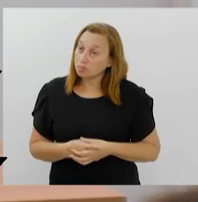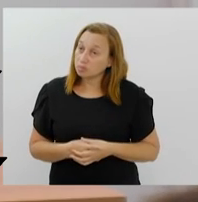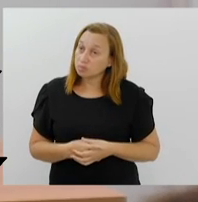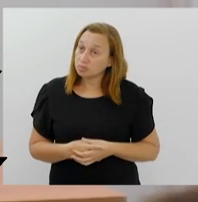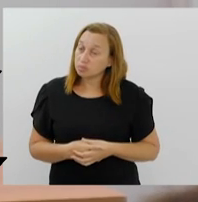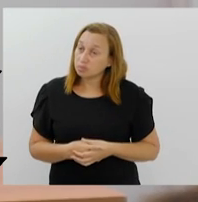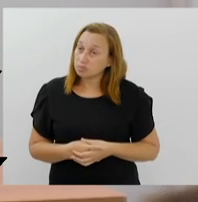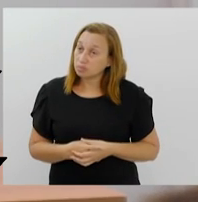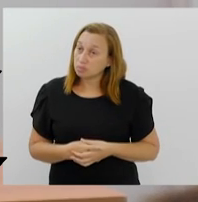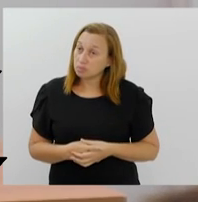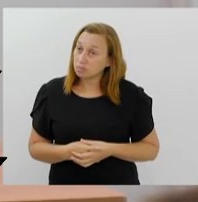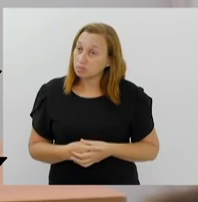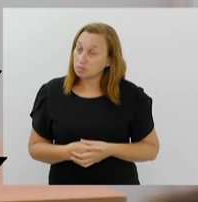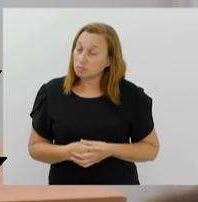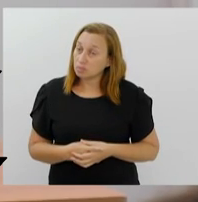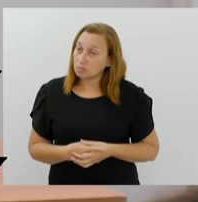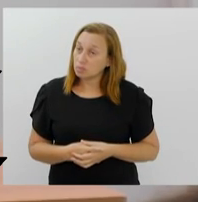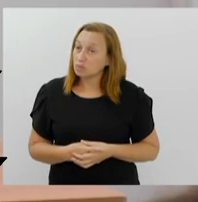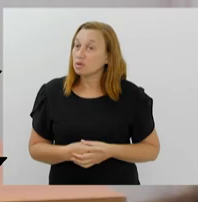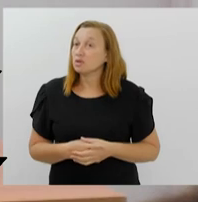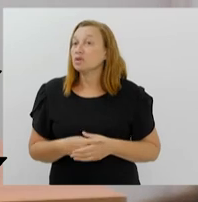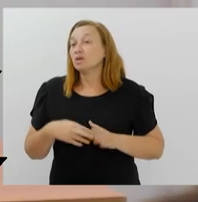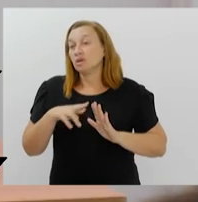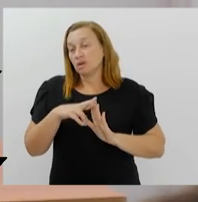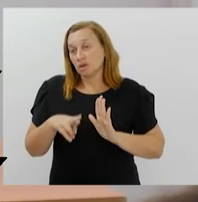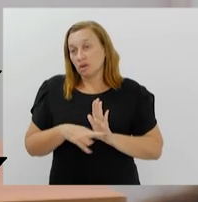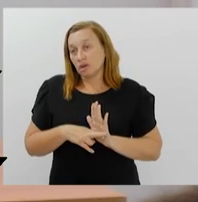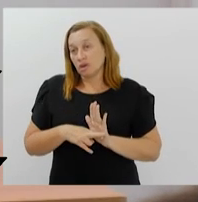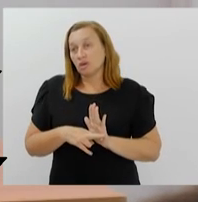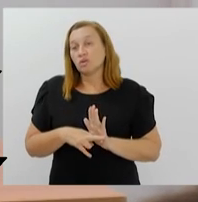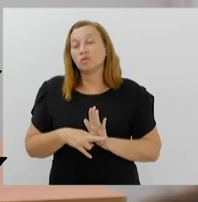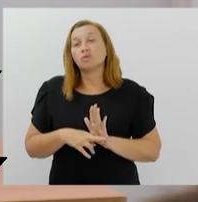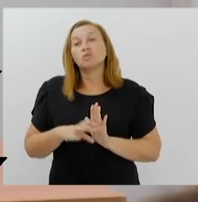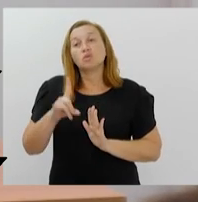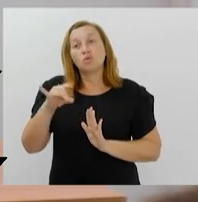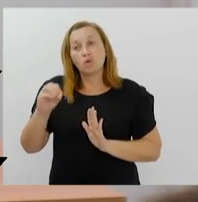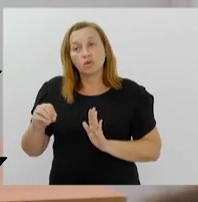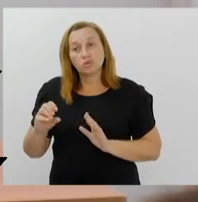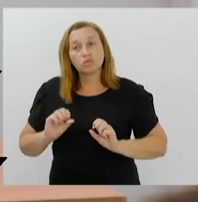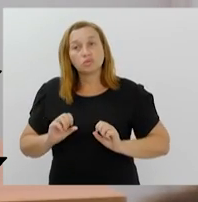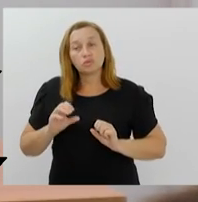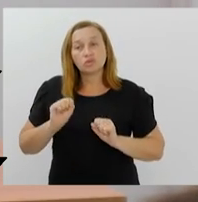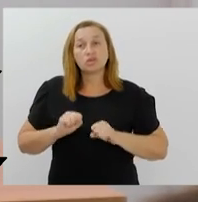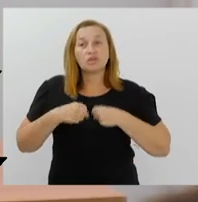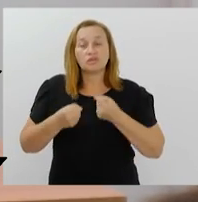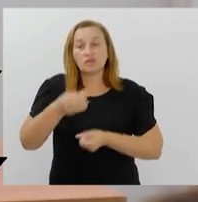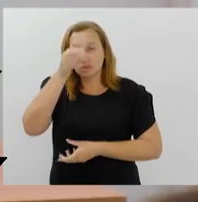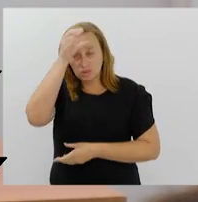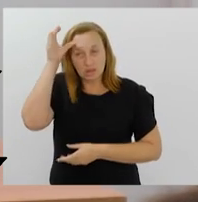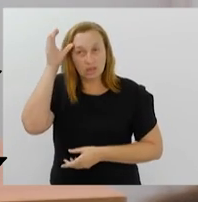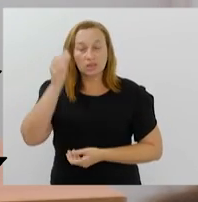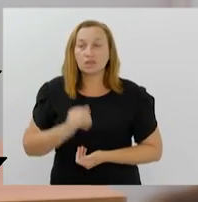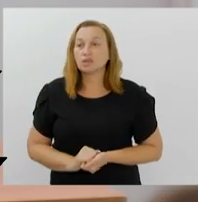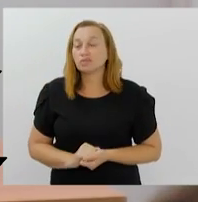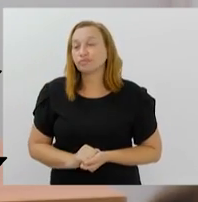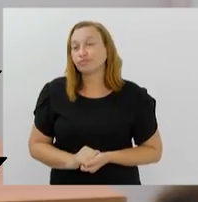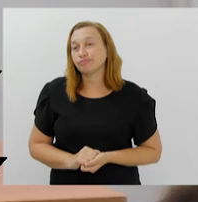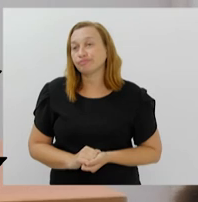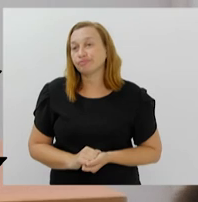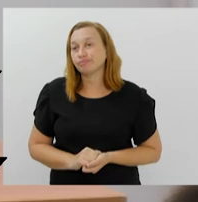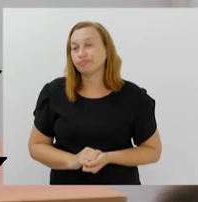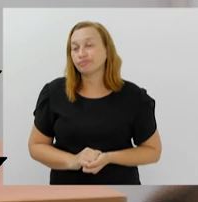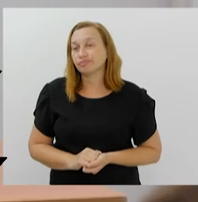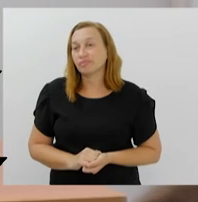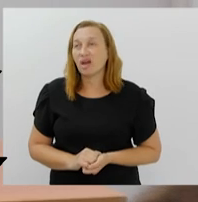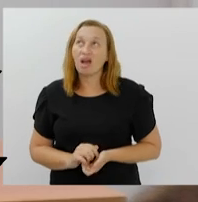tem como sua base as normas consumeristas o código defeito do Consumidor assim a gente não tem essa Ah isso aí